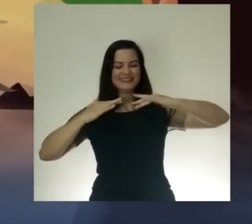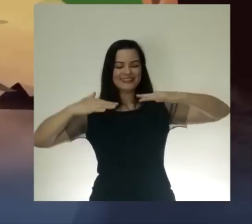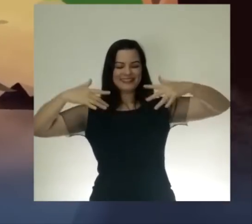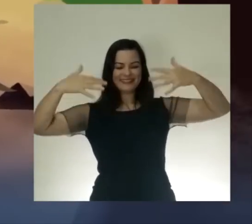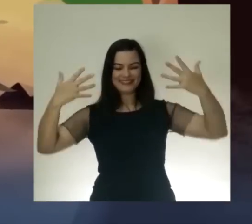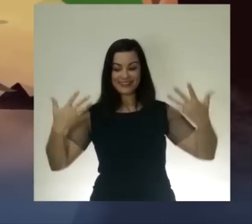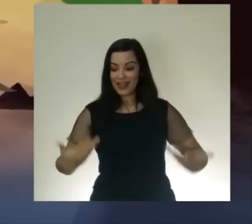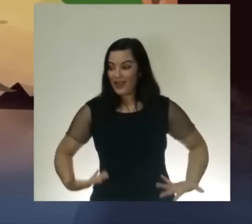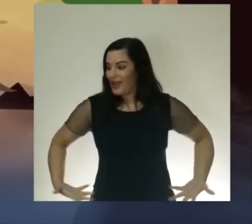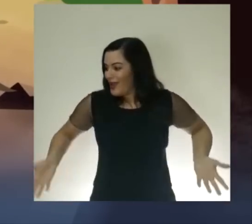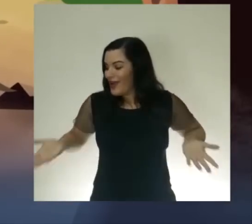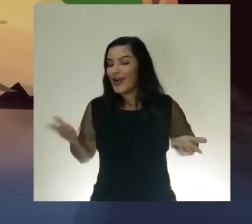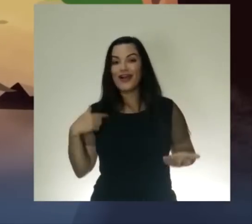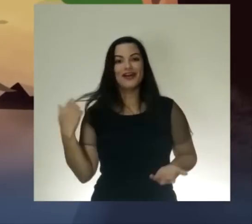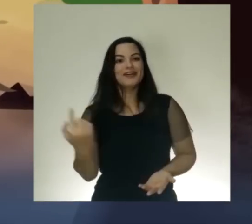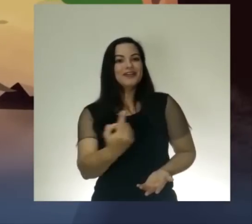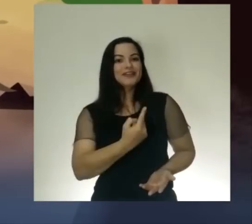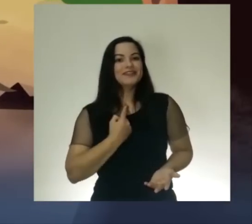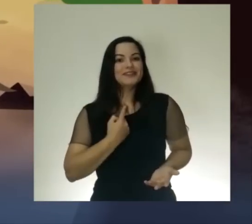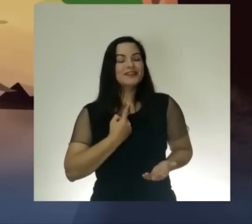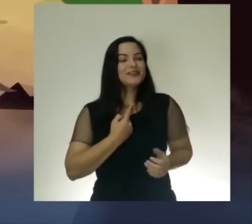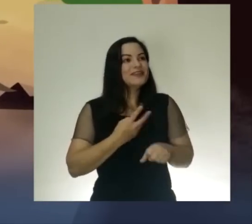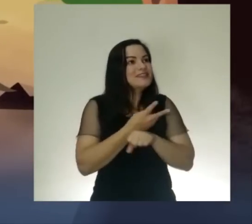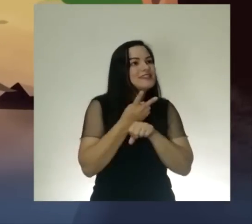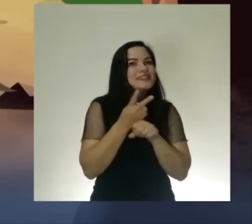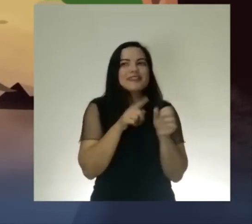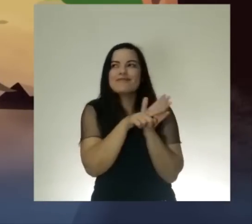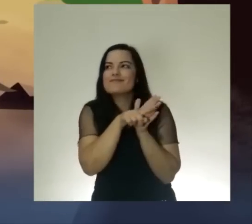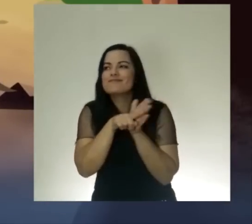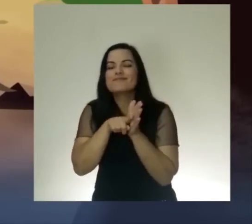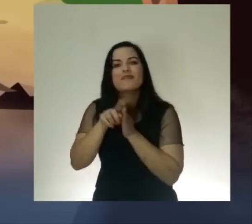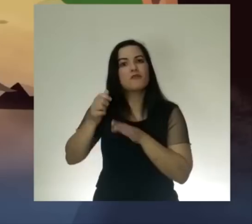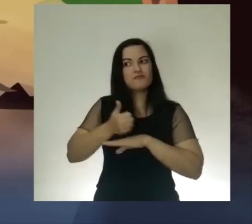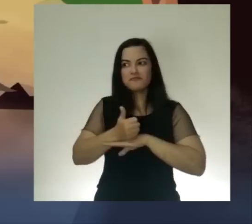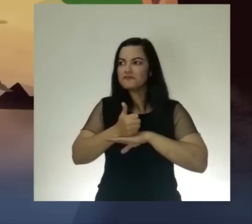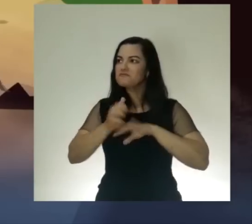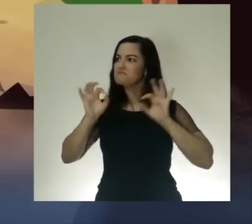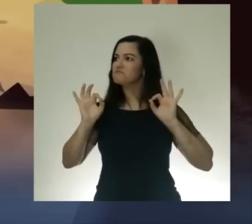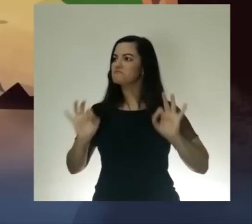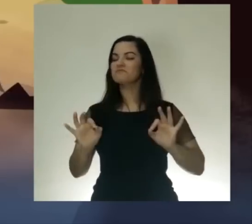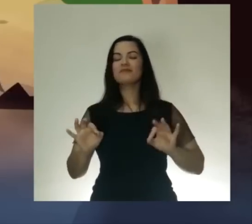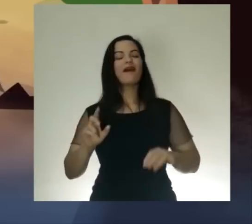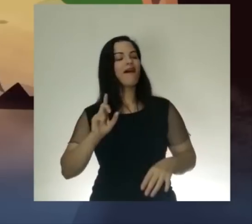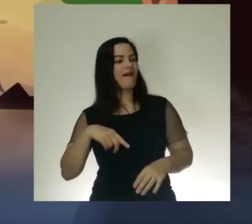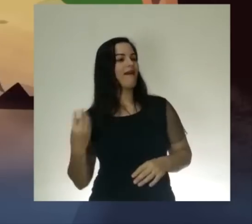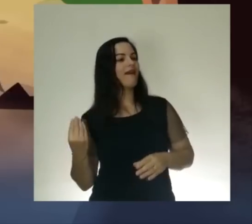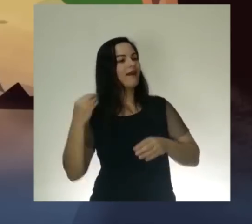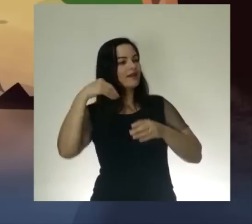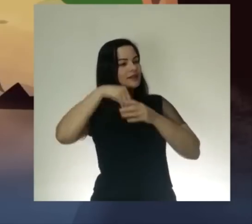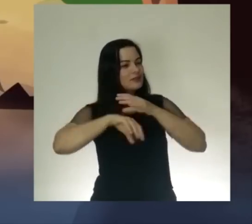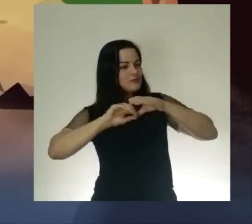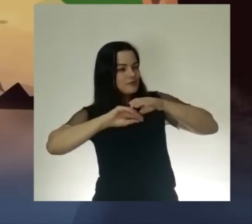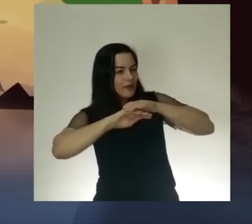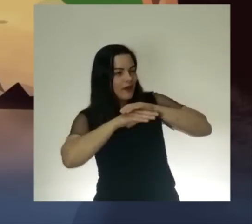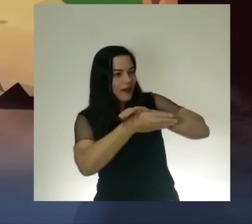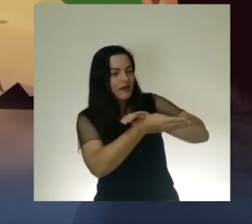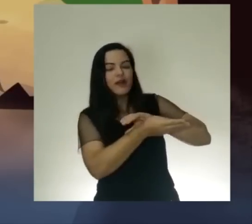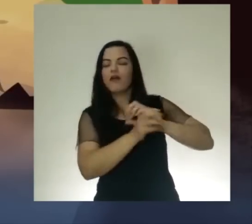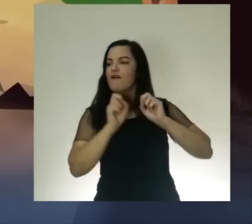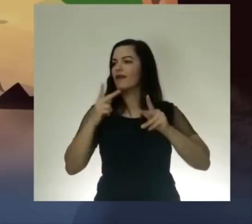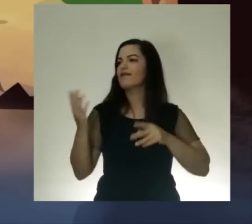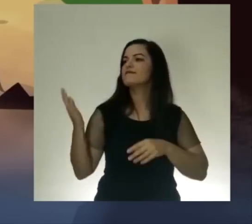Somos exploradores! Exploradores de cavernas. Bom, então vamos começar a